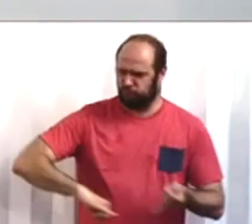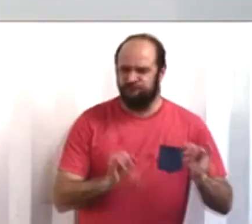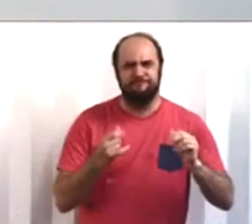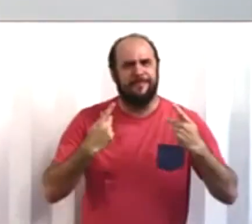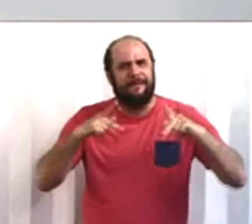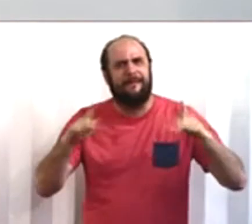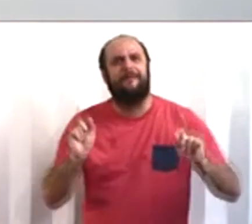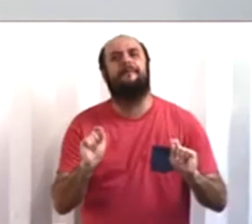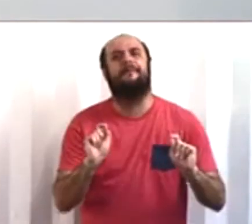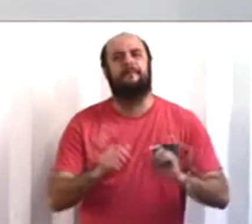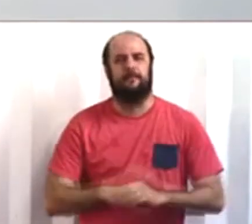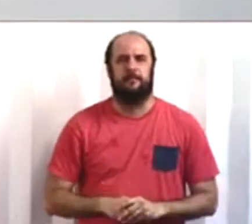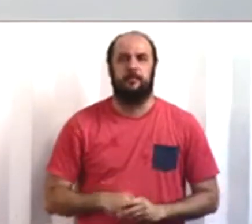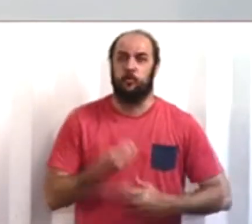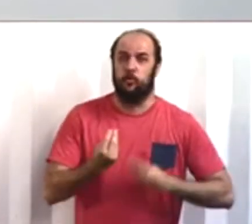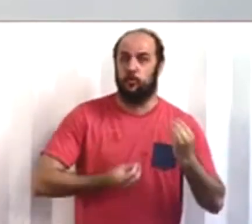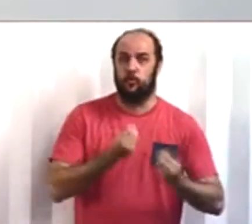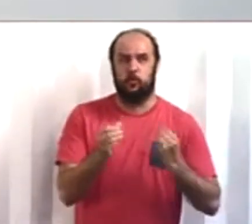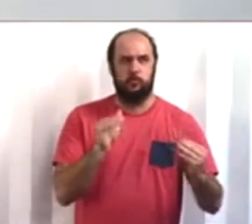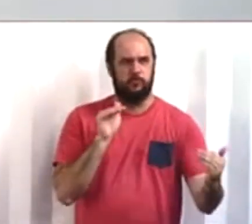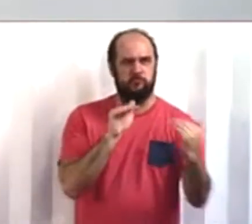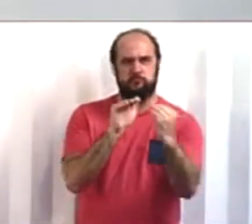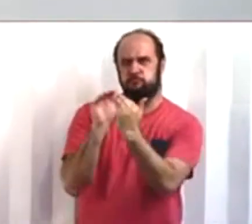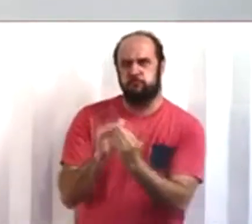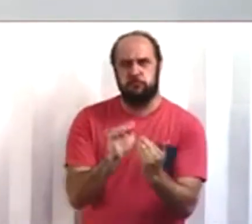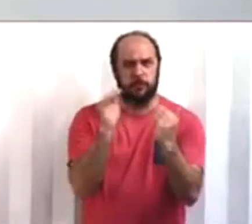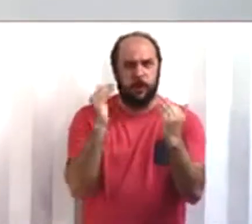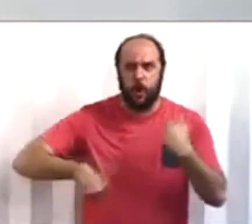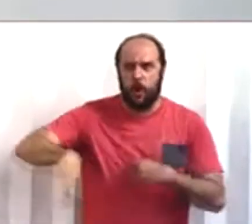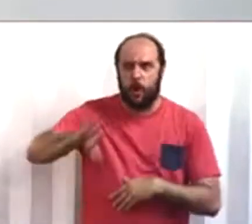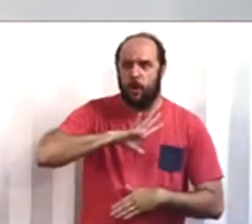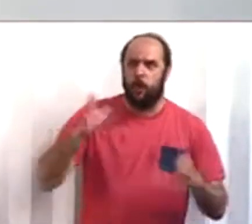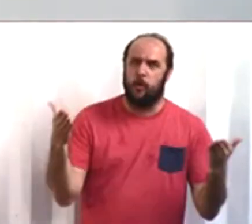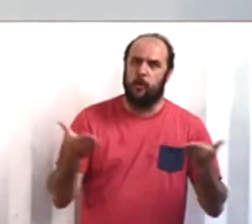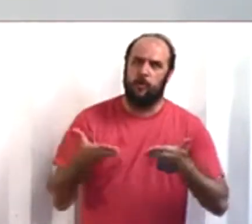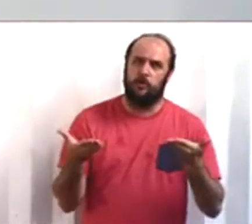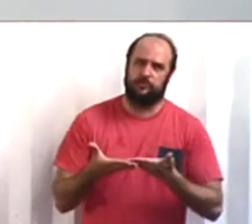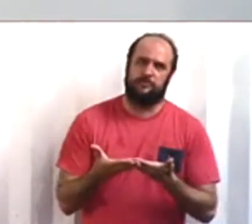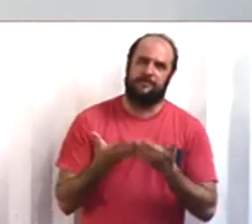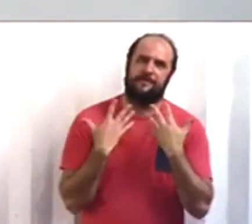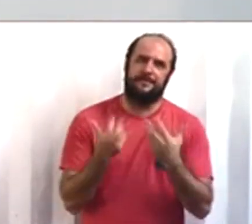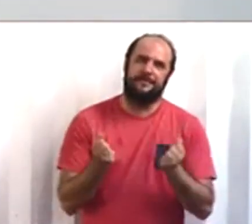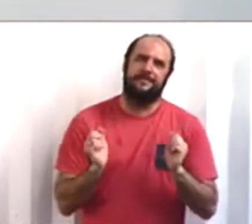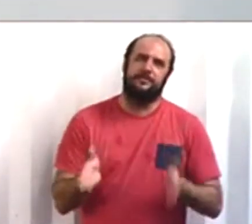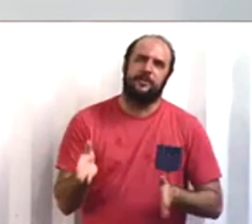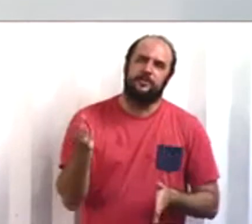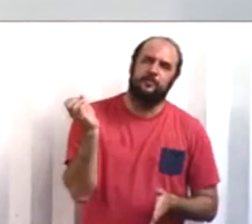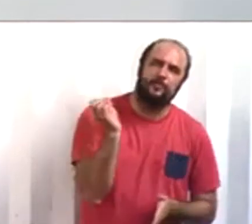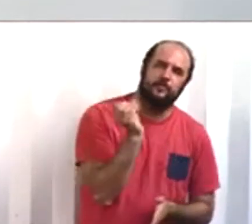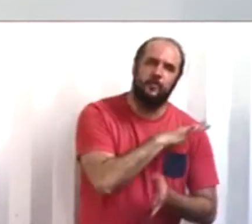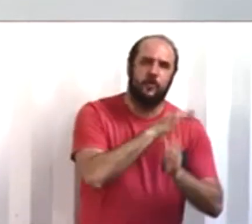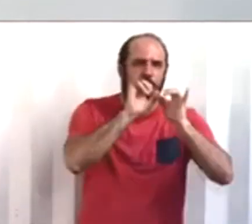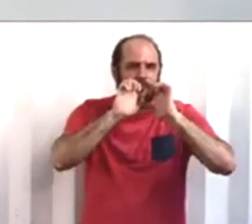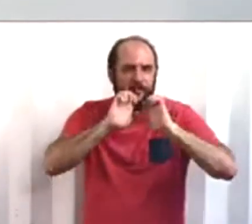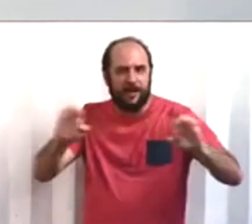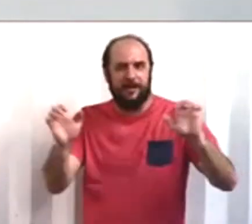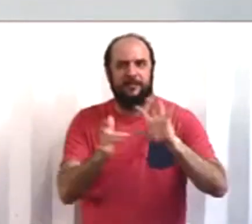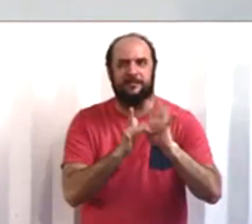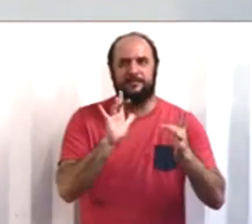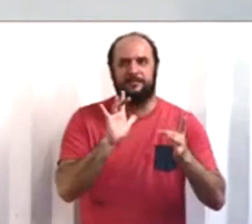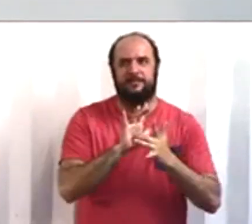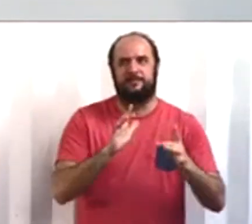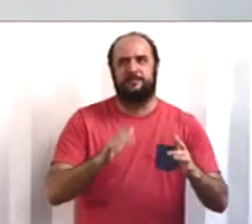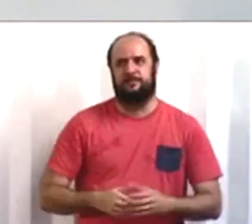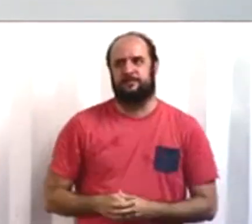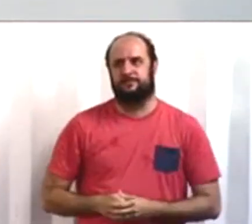momento? E como ela faz sentido para nós, que recebemos o novo Evangelho de Jesus Cristo.